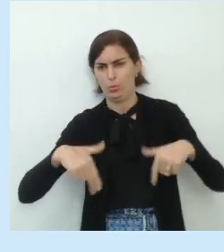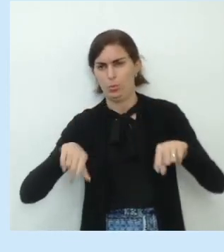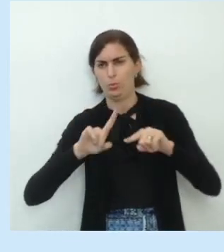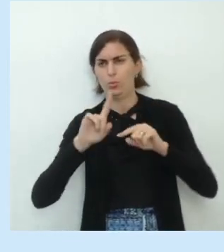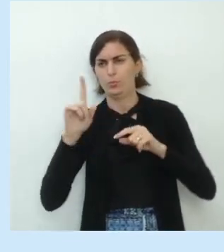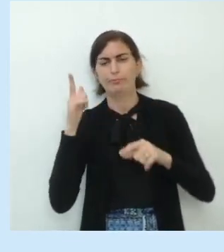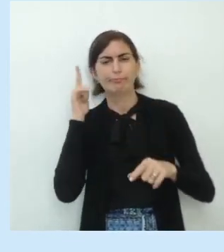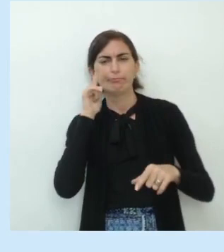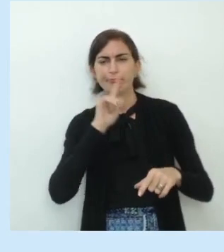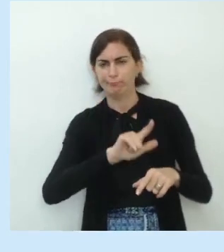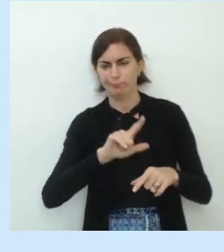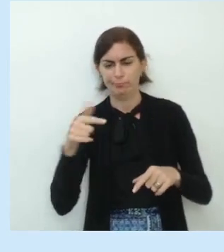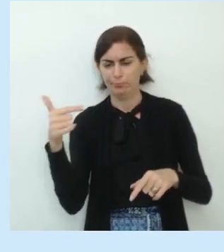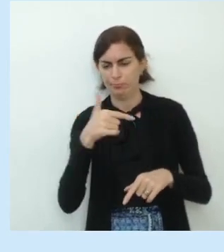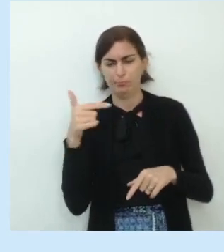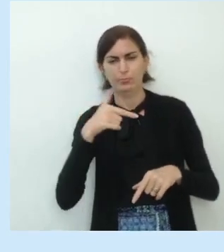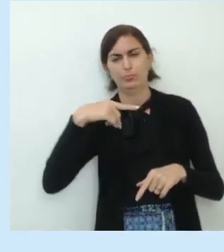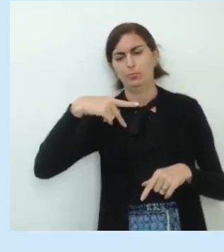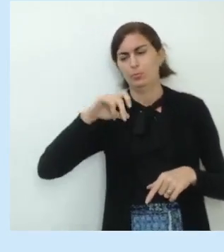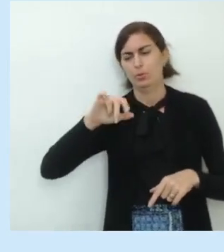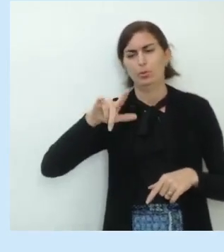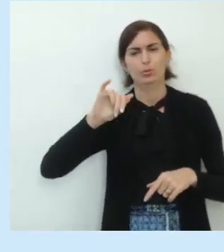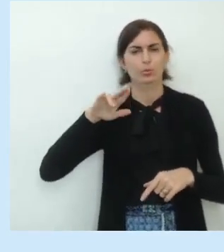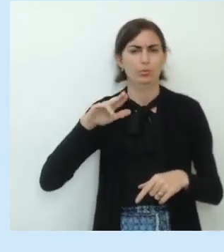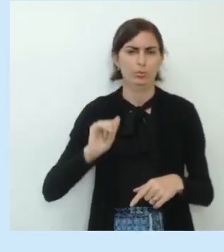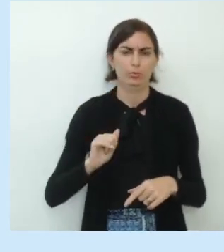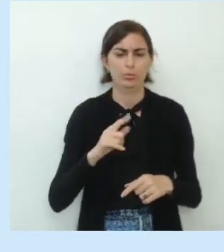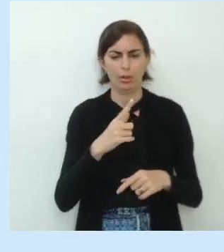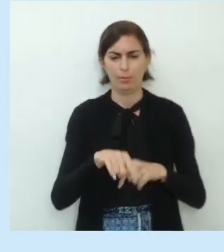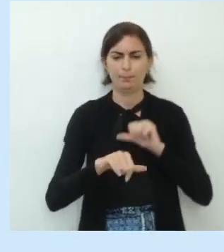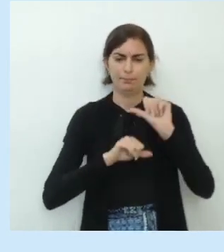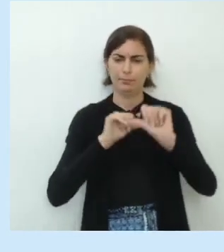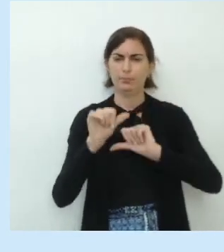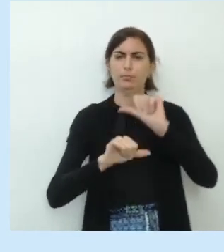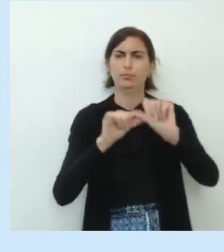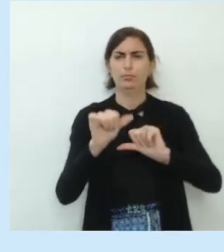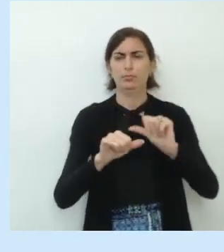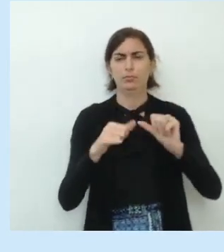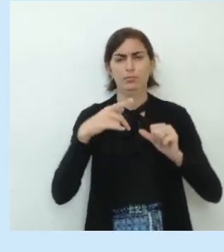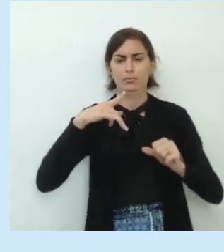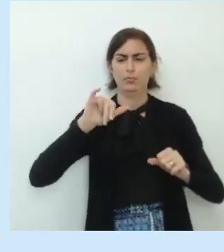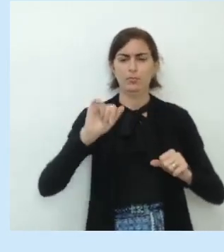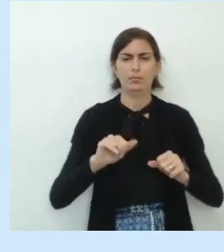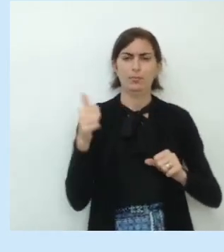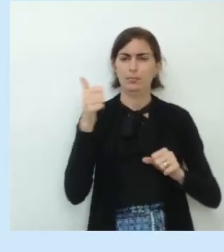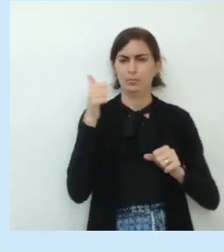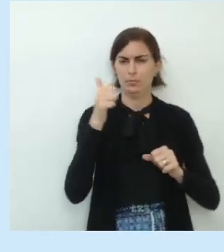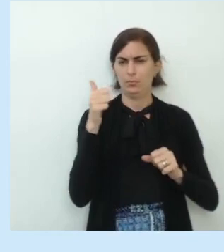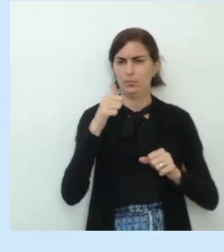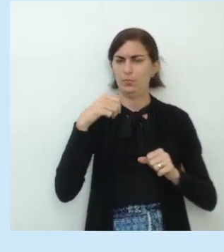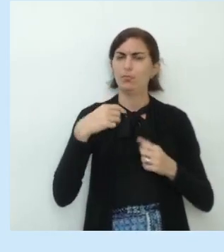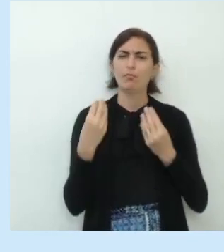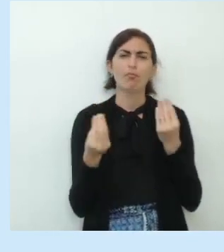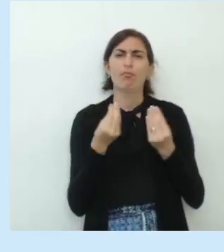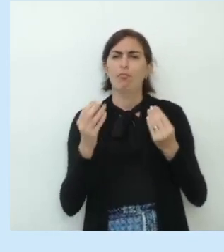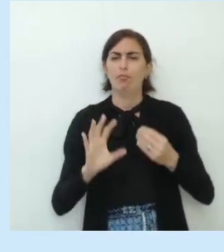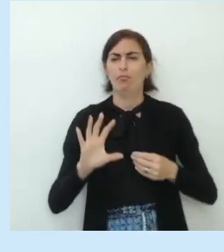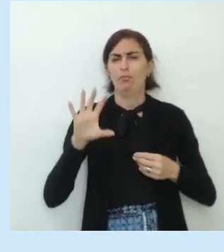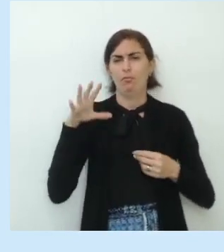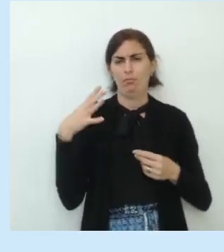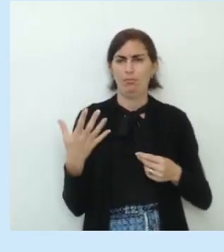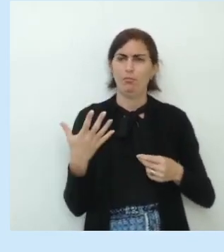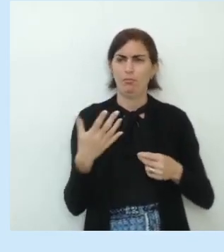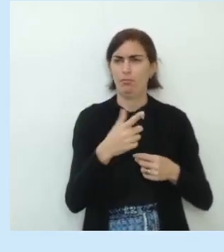Vamos obter um segundo polígono, que é uma transformação do plano do primeiro polígono. Como é que isso acontece,